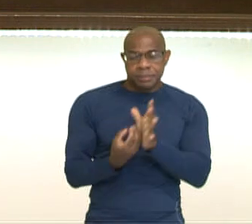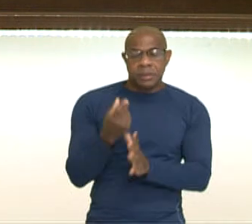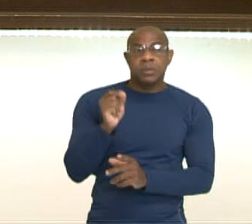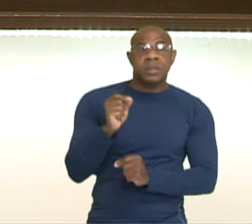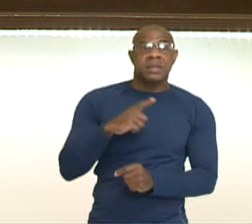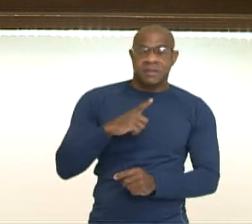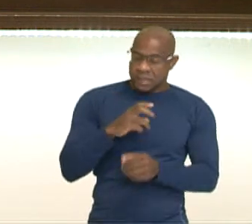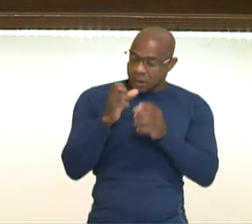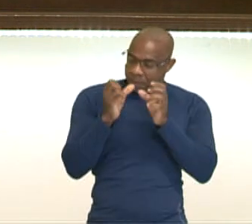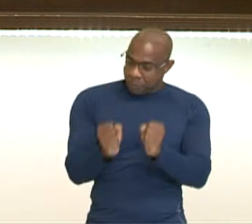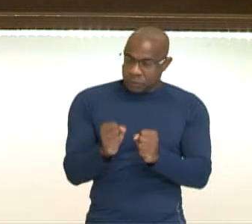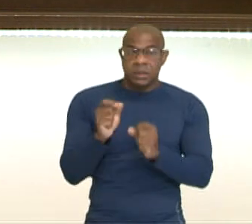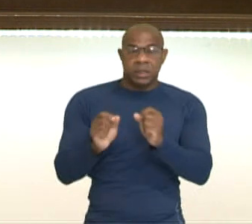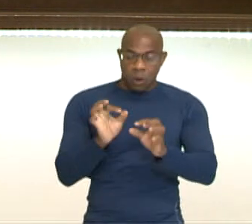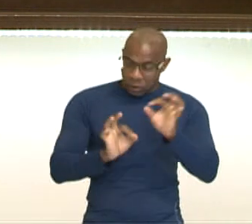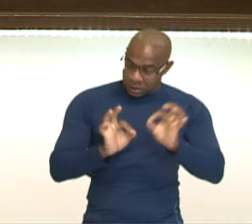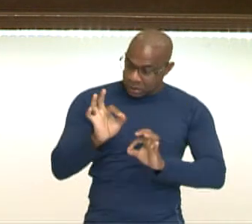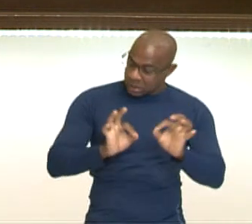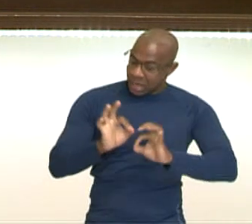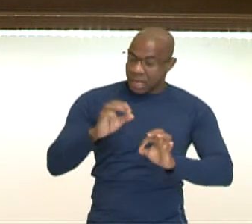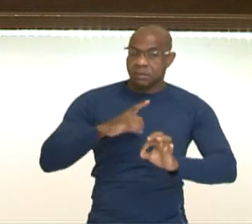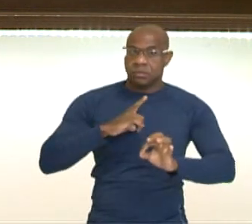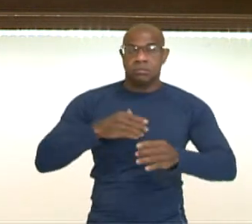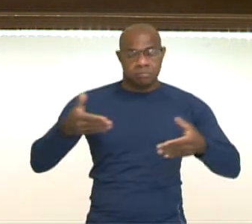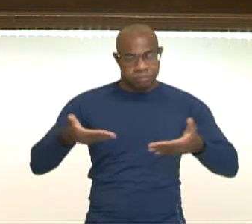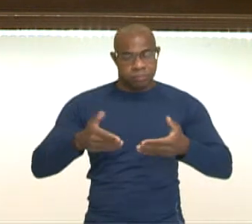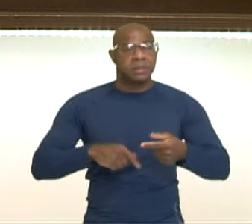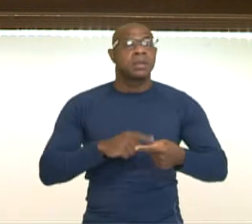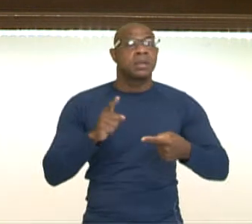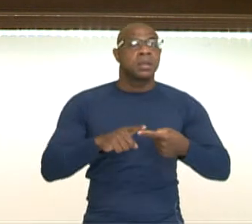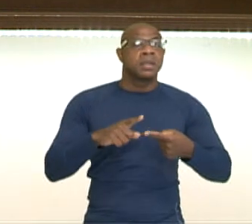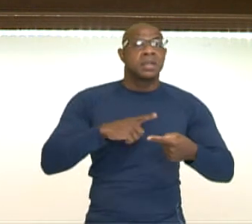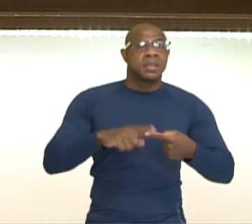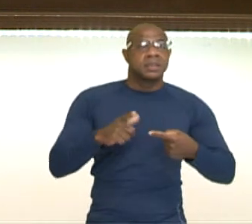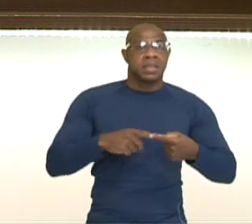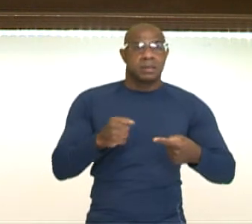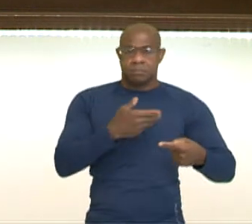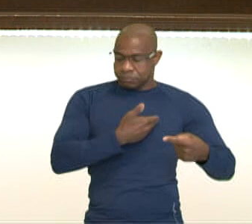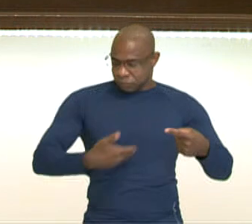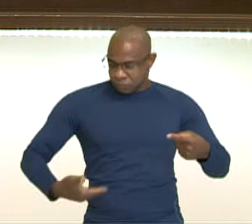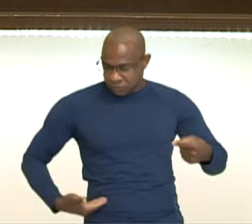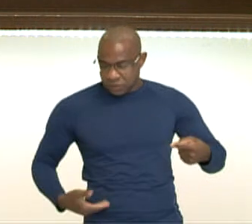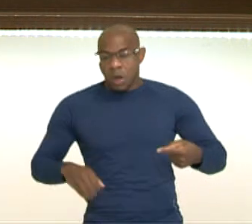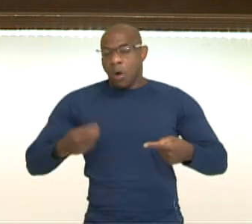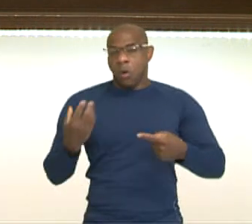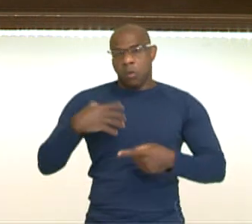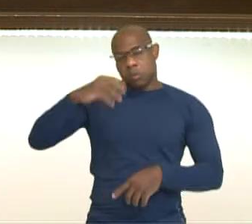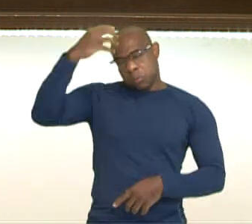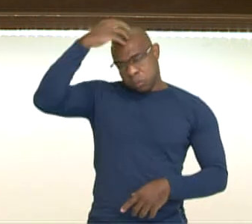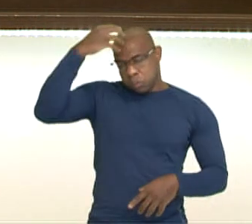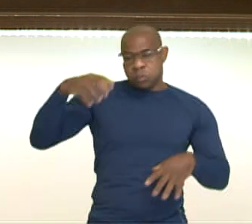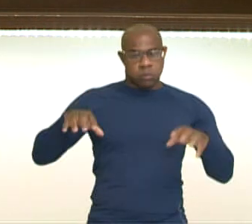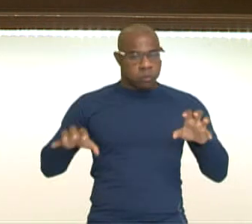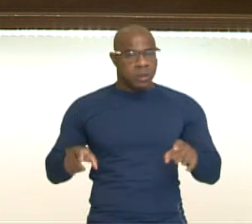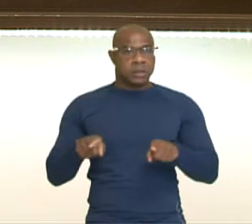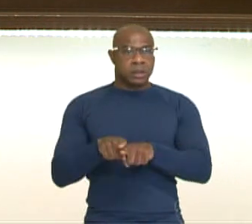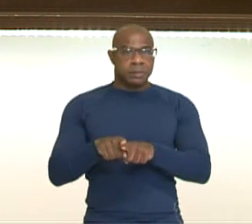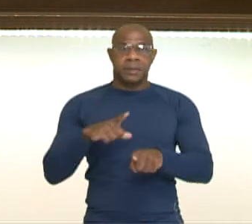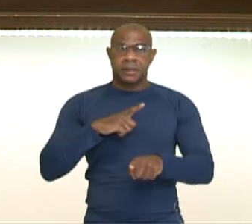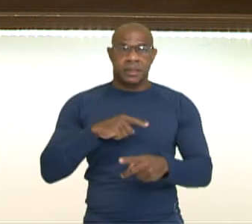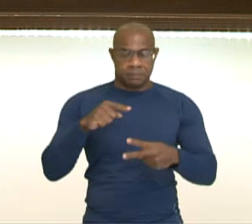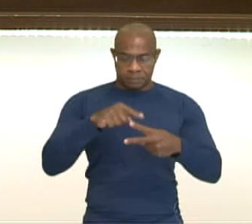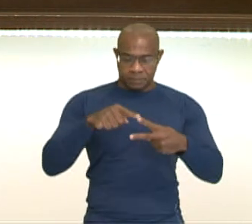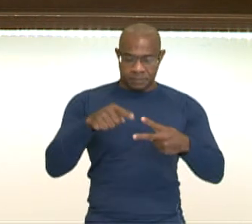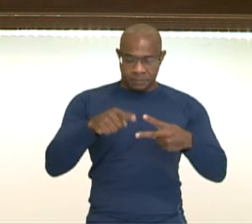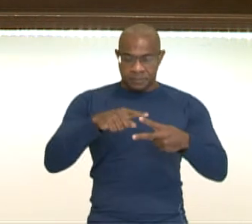um poder organizado atualmente em ou repúblicas ou monarquias. Quando estabelecemos uma